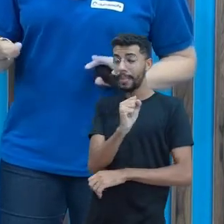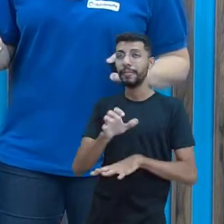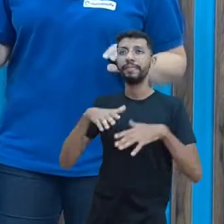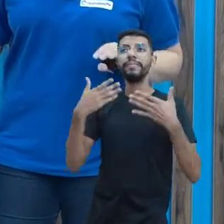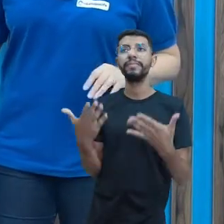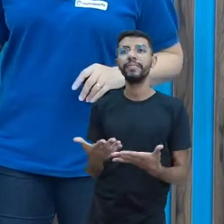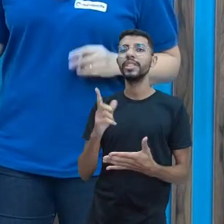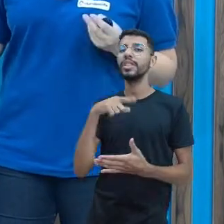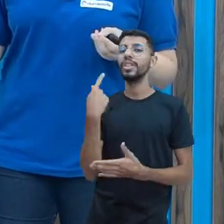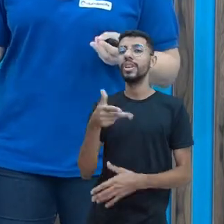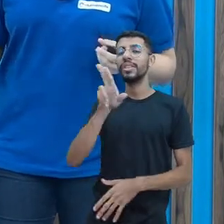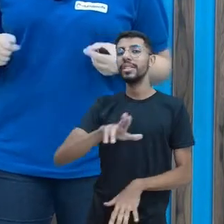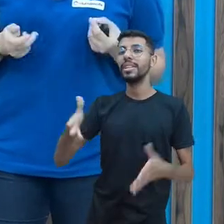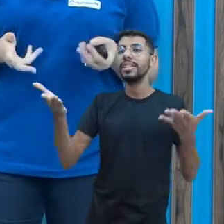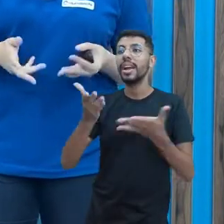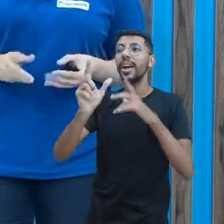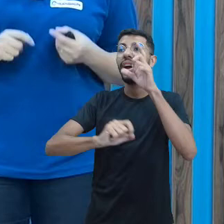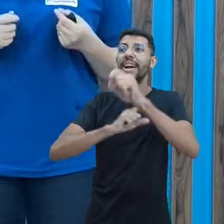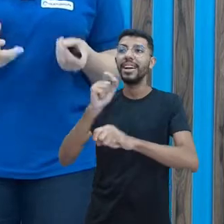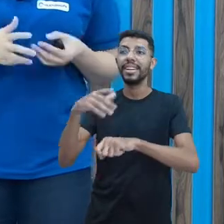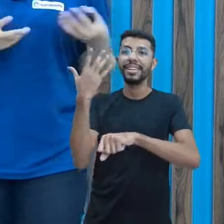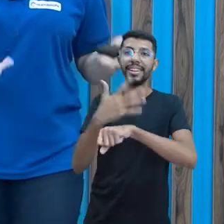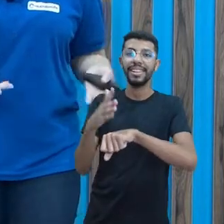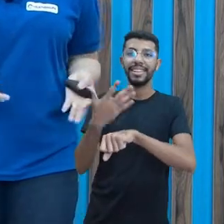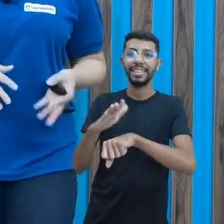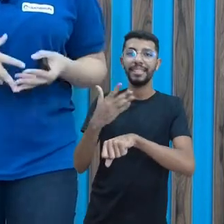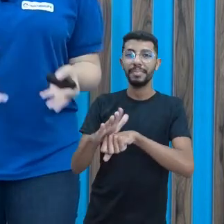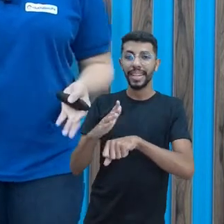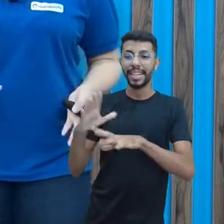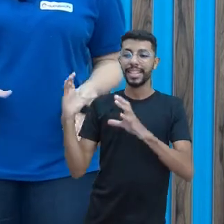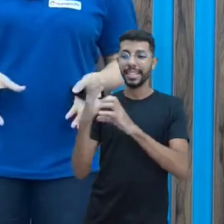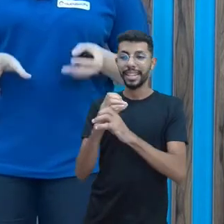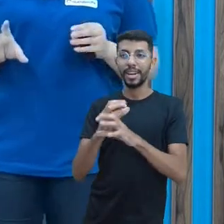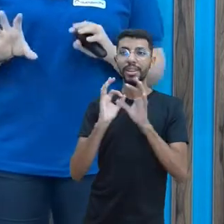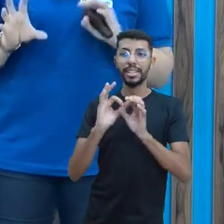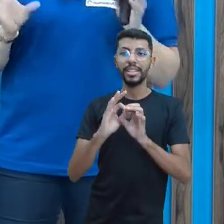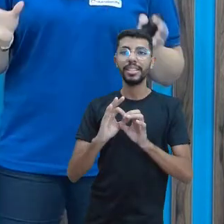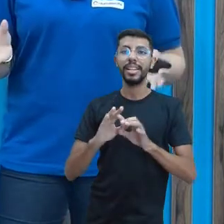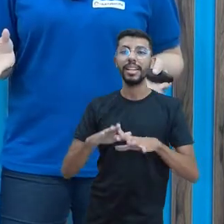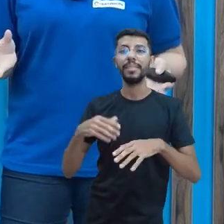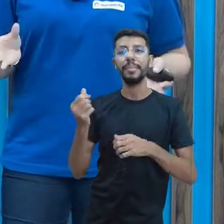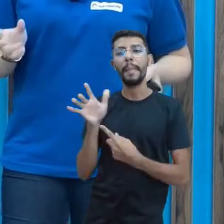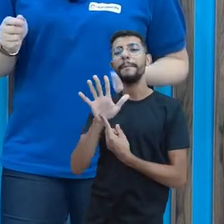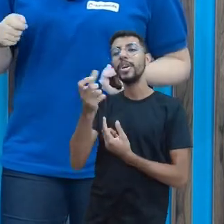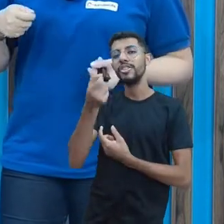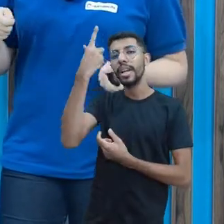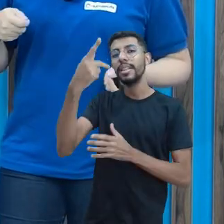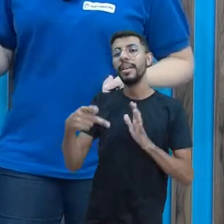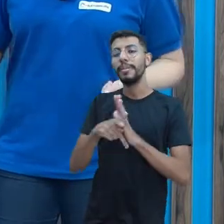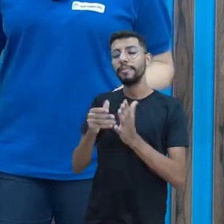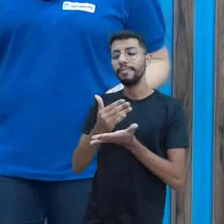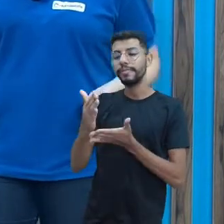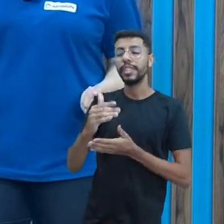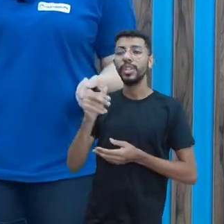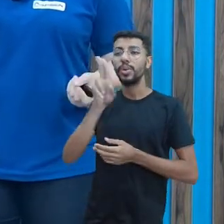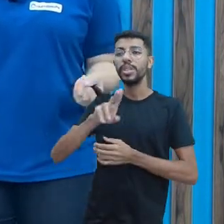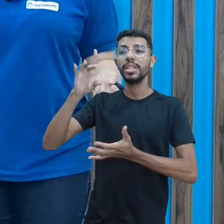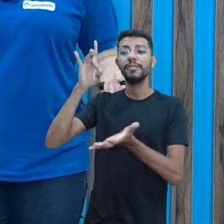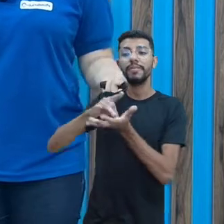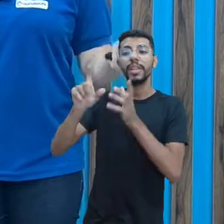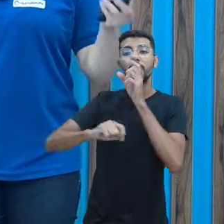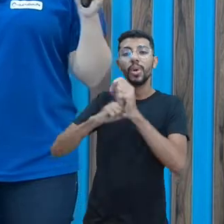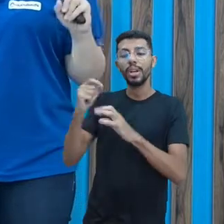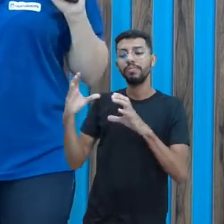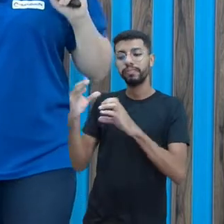gente vai utilizar agora um mecanismo prático, né, um cálculo prático, só para mostrar para você essa ideia inicial, utilizando de fato aí a